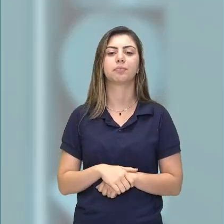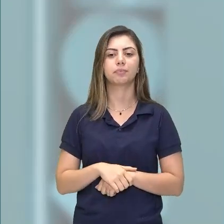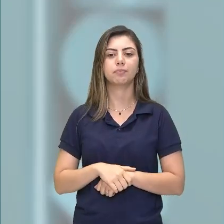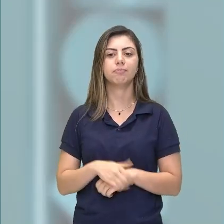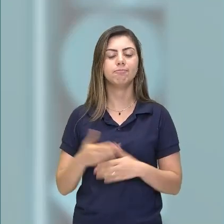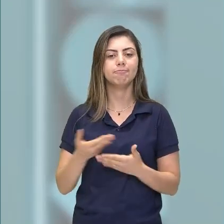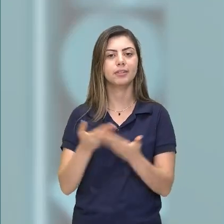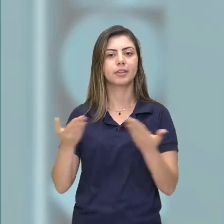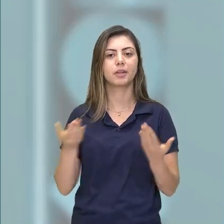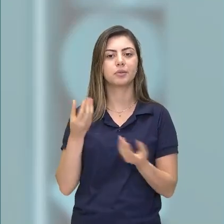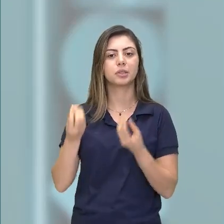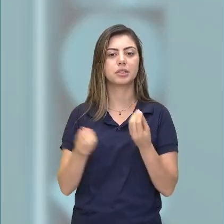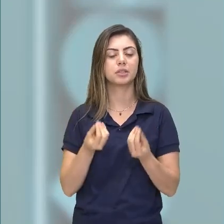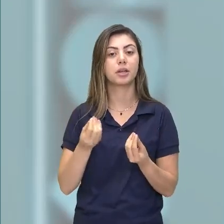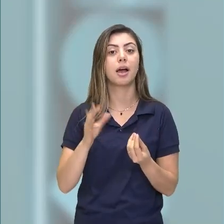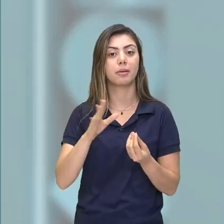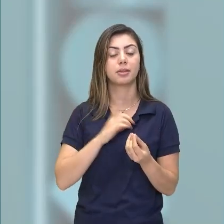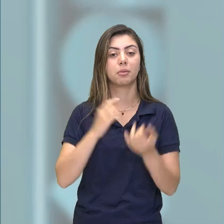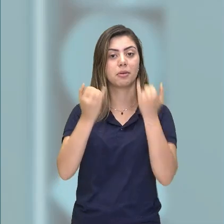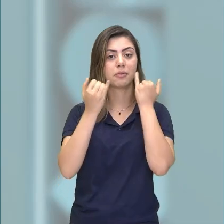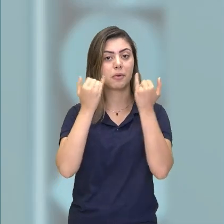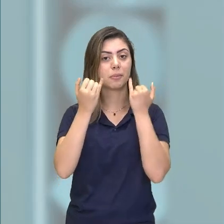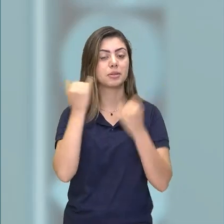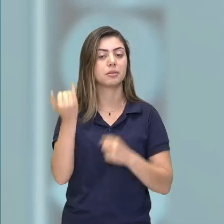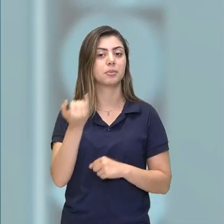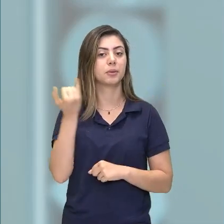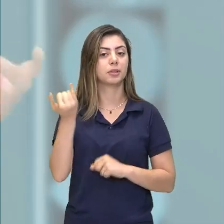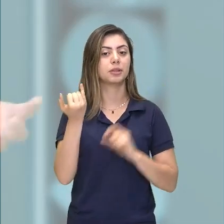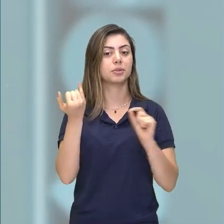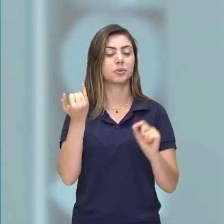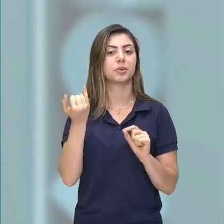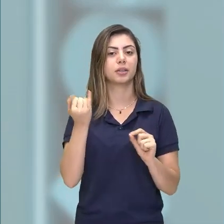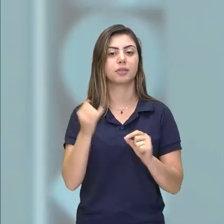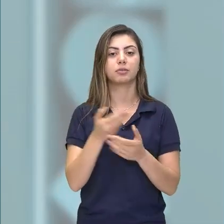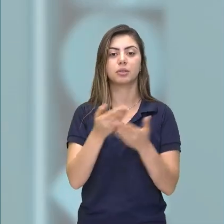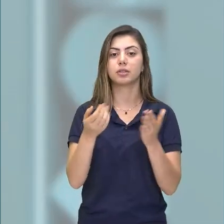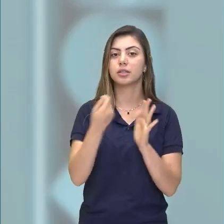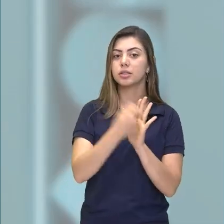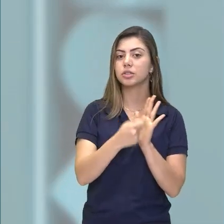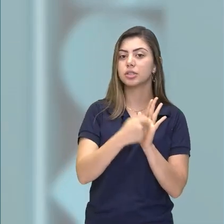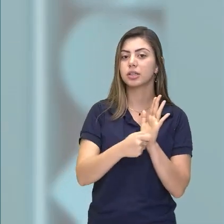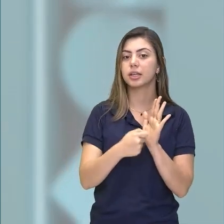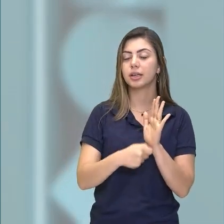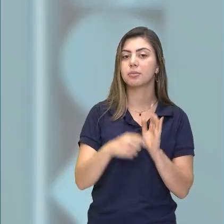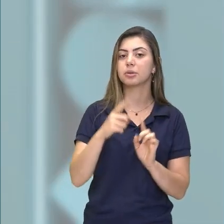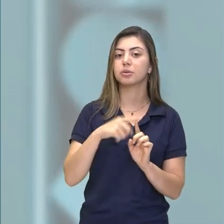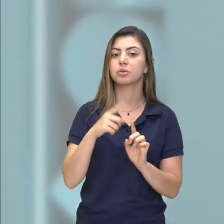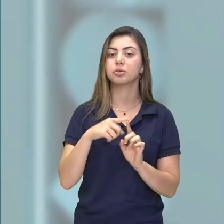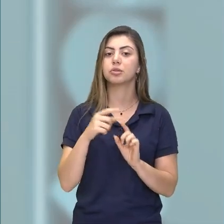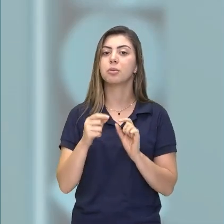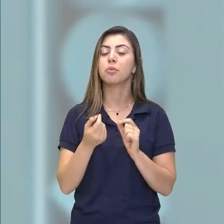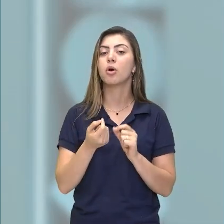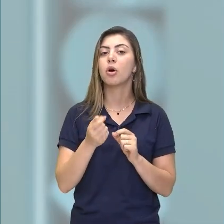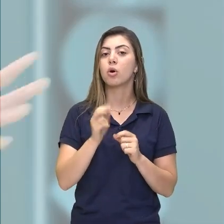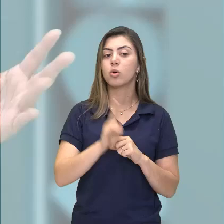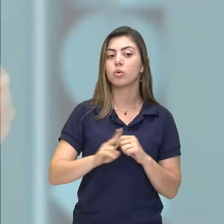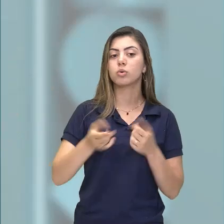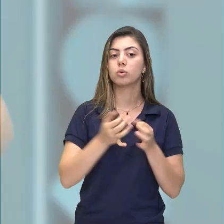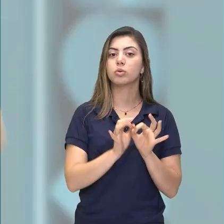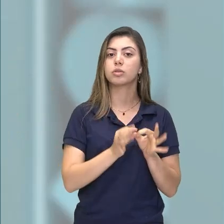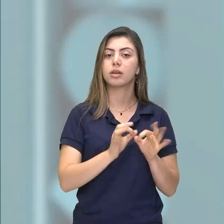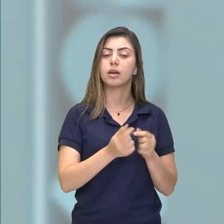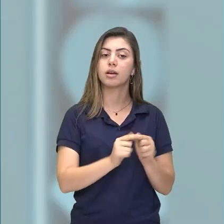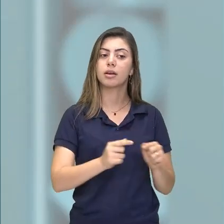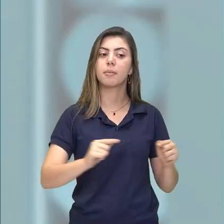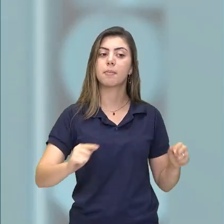Você segue ali, detalhe, importante falar, você escreve ali na modalidade formal da língua portuguesa. Isso é importante porque as